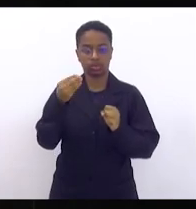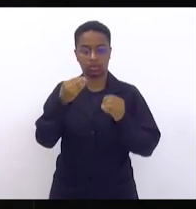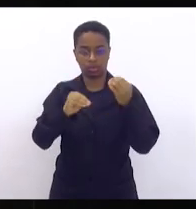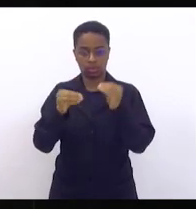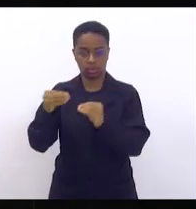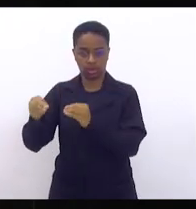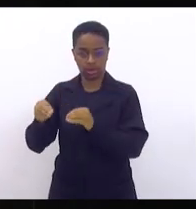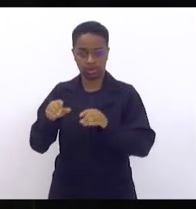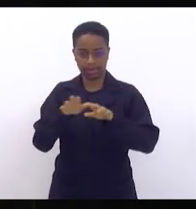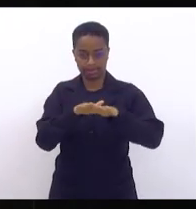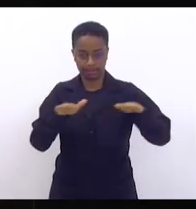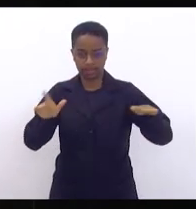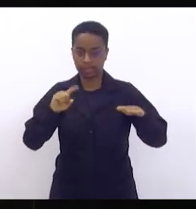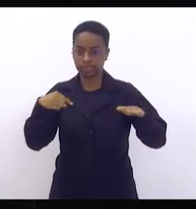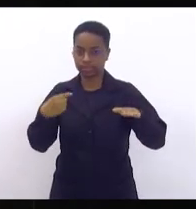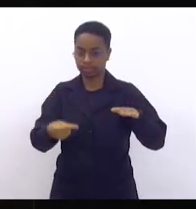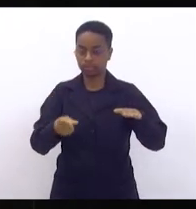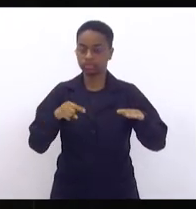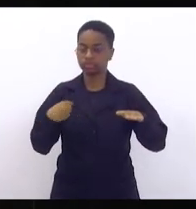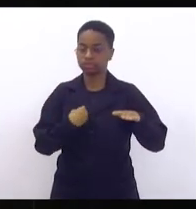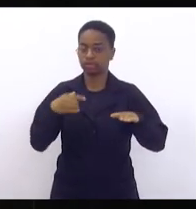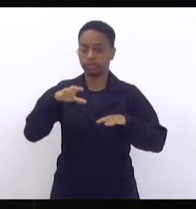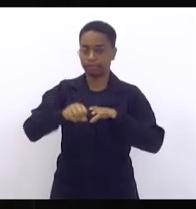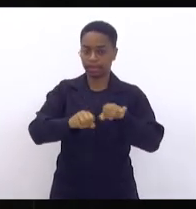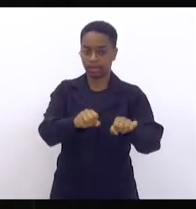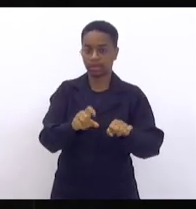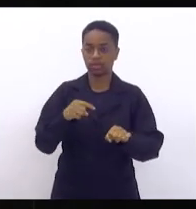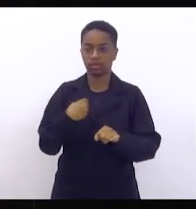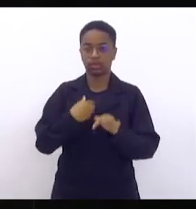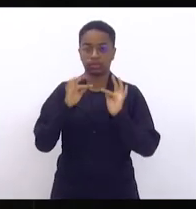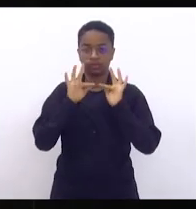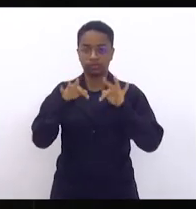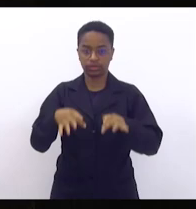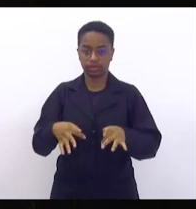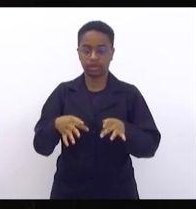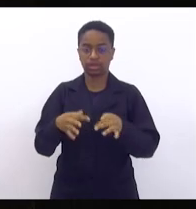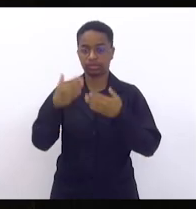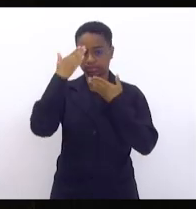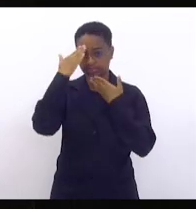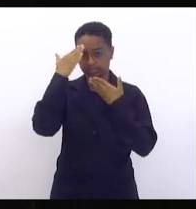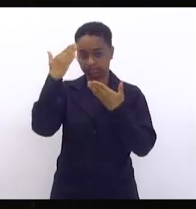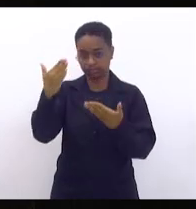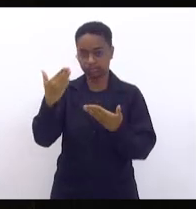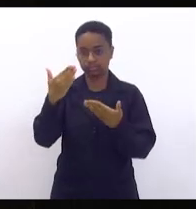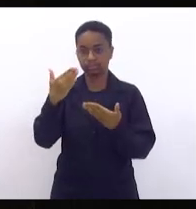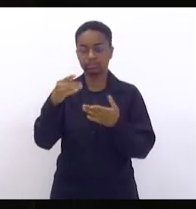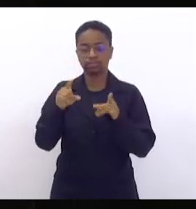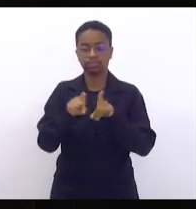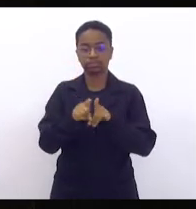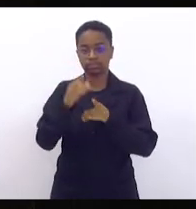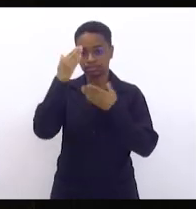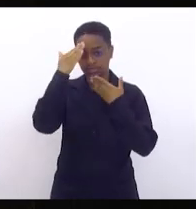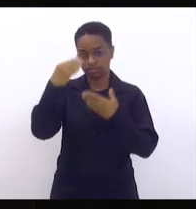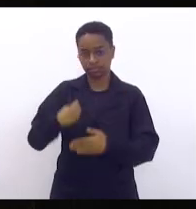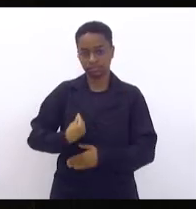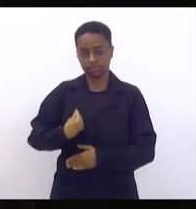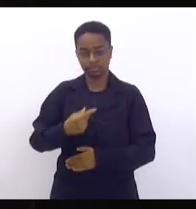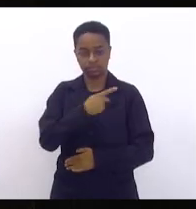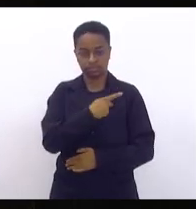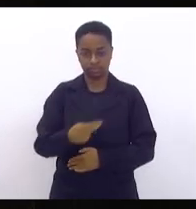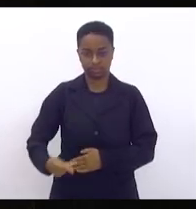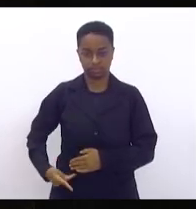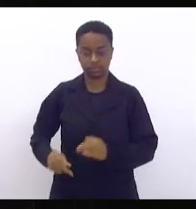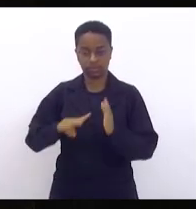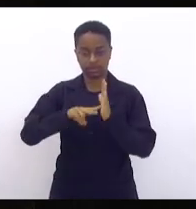no final serão recolhidas finalizando as nominatas de agradecimento agradecemos a presença do presidente